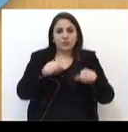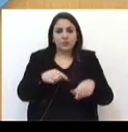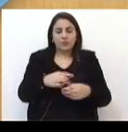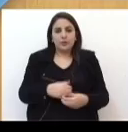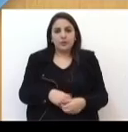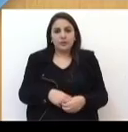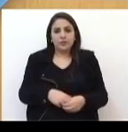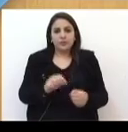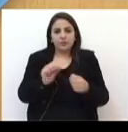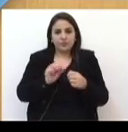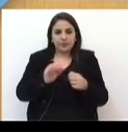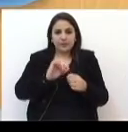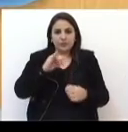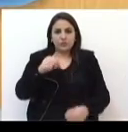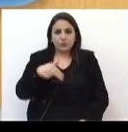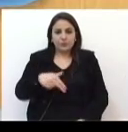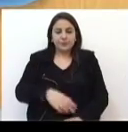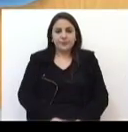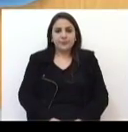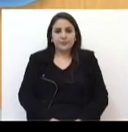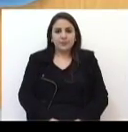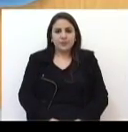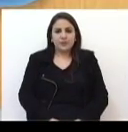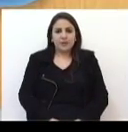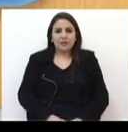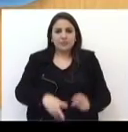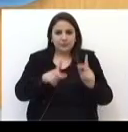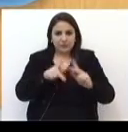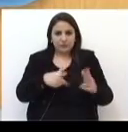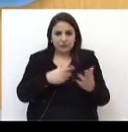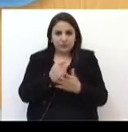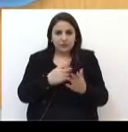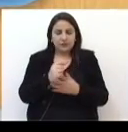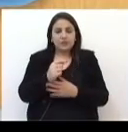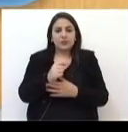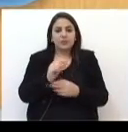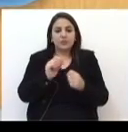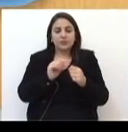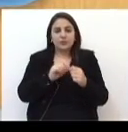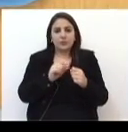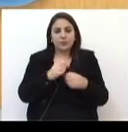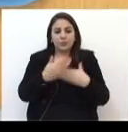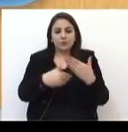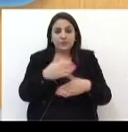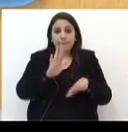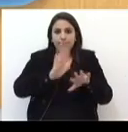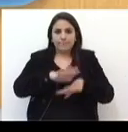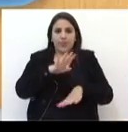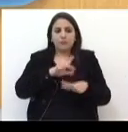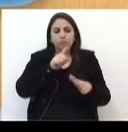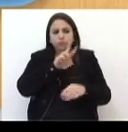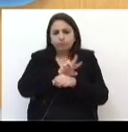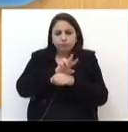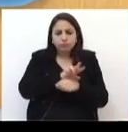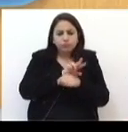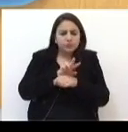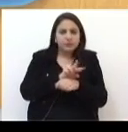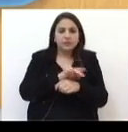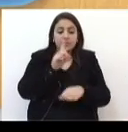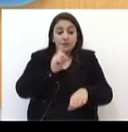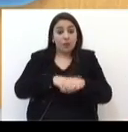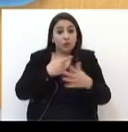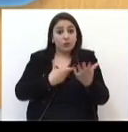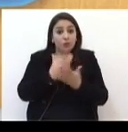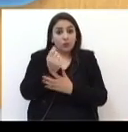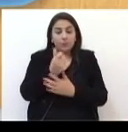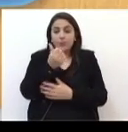Pública lançado em junho. Os consumidores estão passando por um processo mais rigoroso de fiscalização na hora